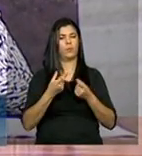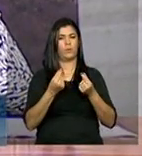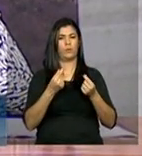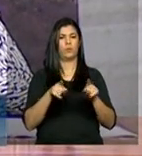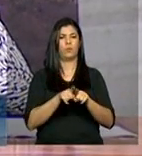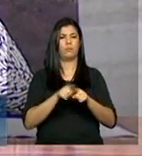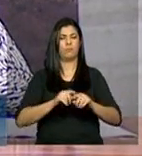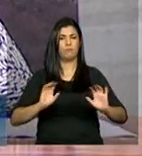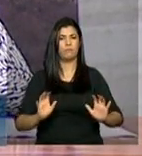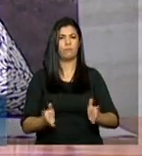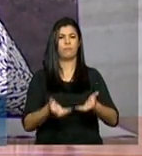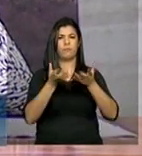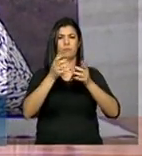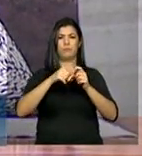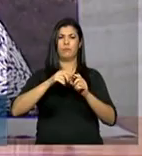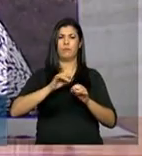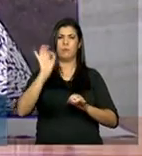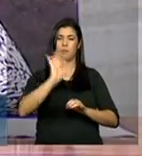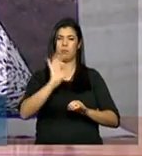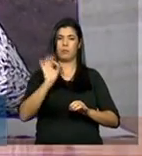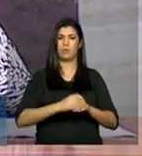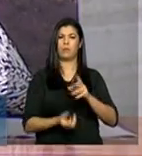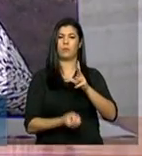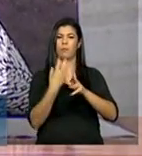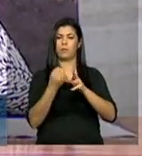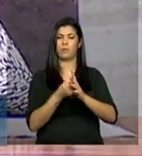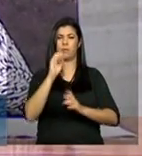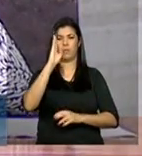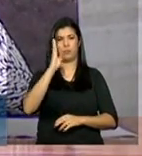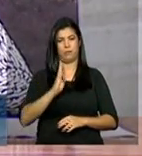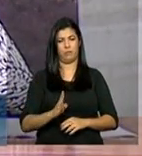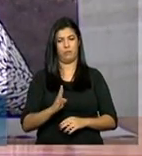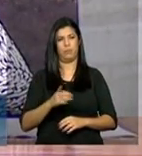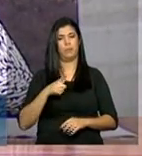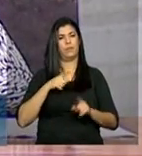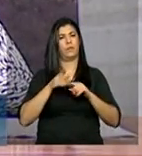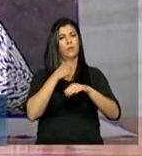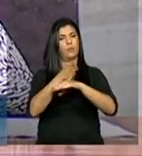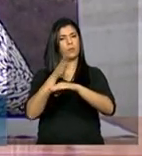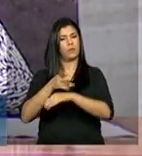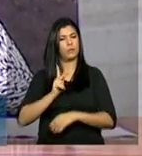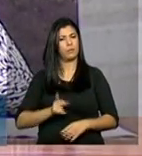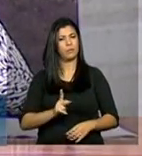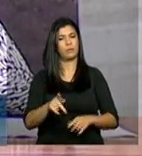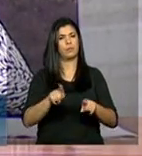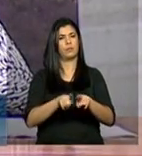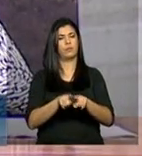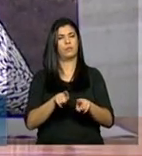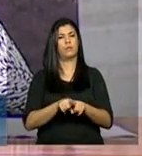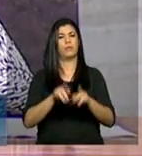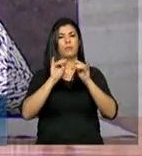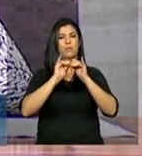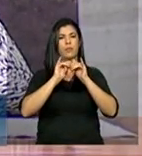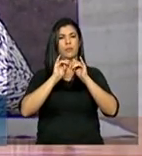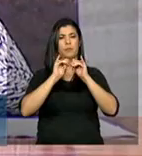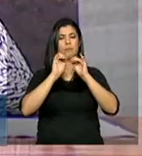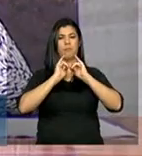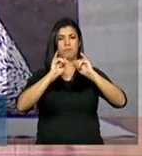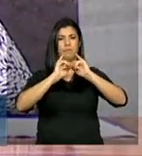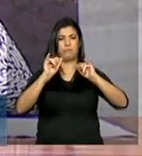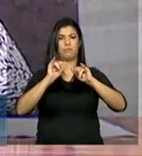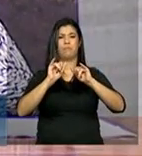a competitividade dos produtos brasileiros. Investimentos contínuos em geração e transmissão de energia,